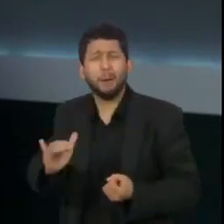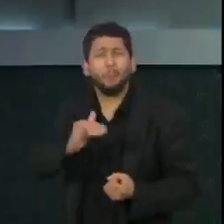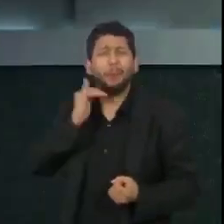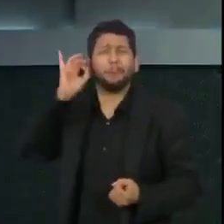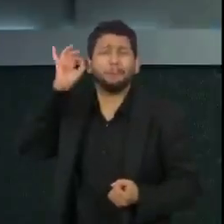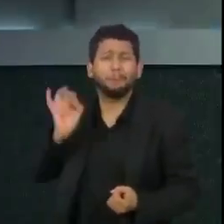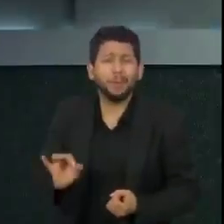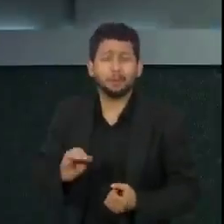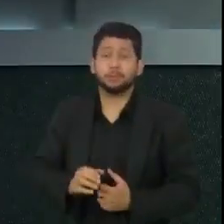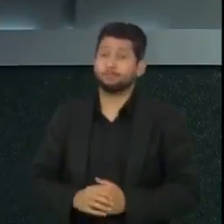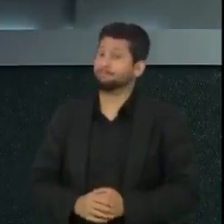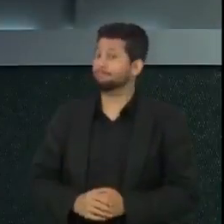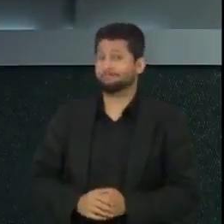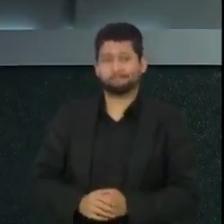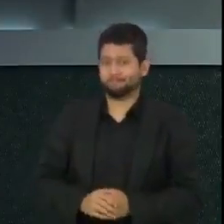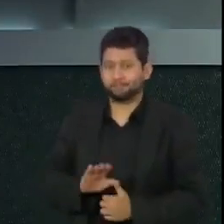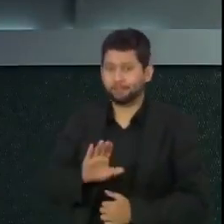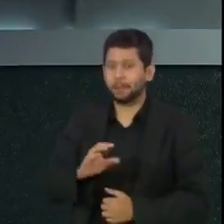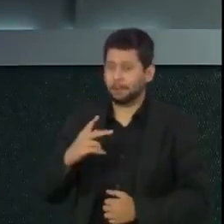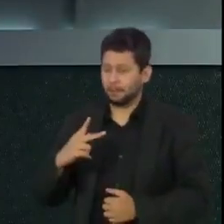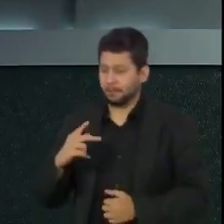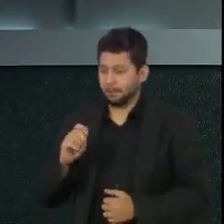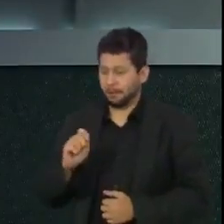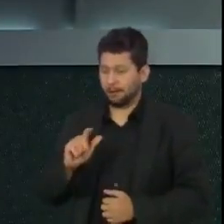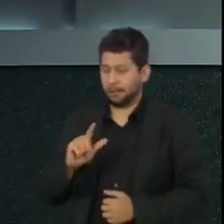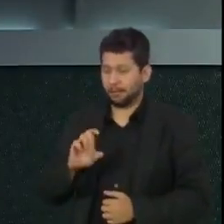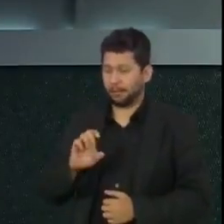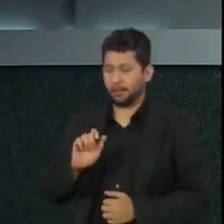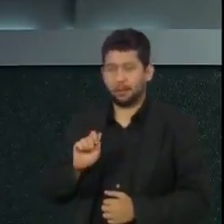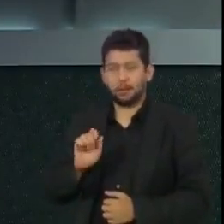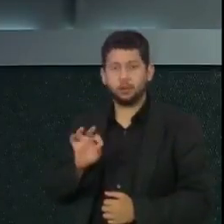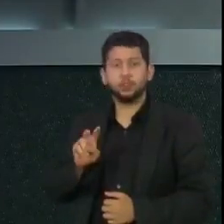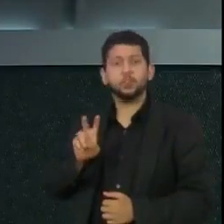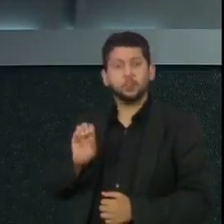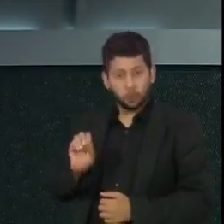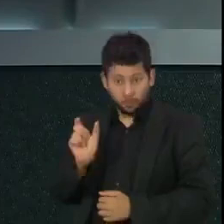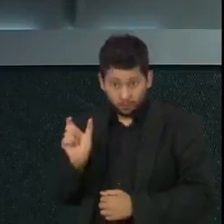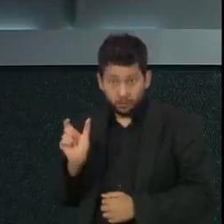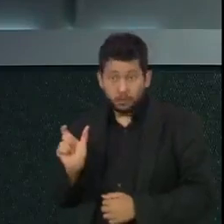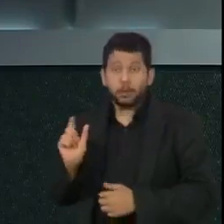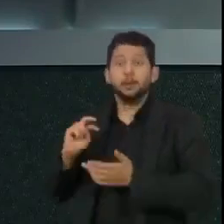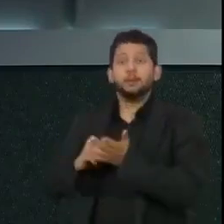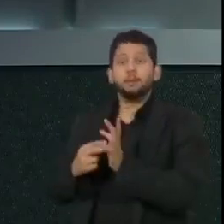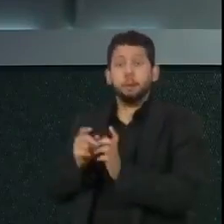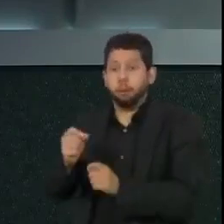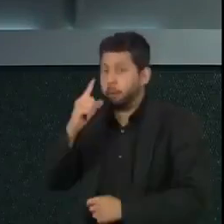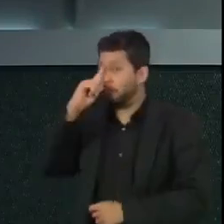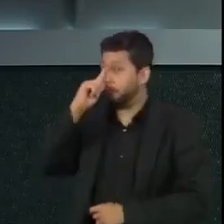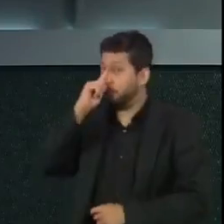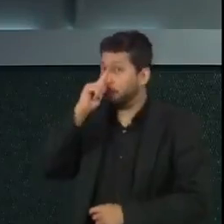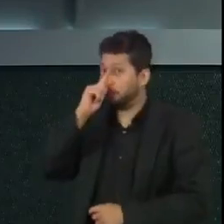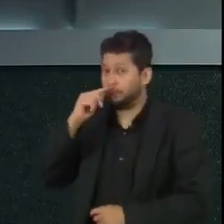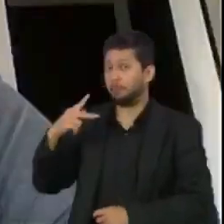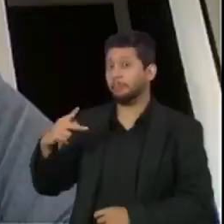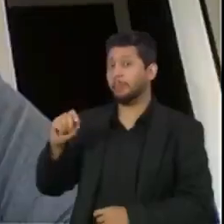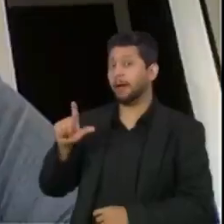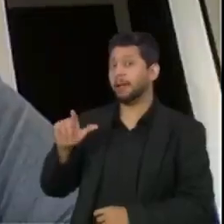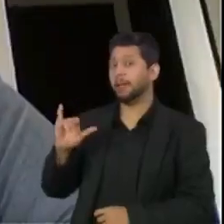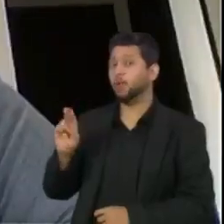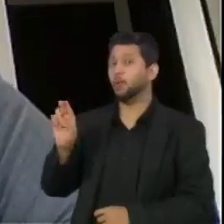da vida? O cuidado paliativo é interessante que a origem da palavra vem de uma palavra em latim chamada pallium,